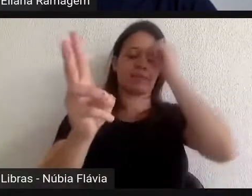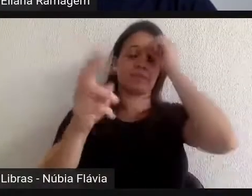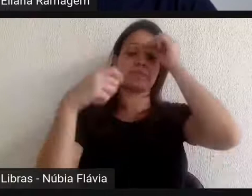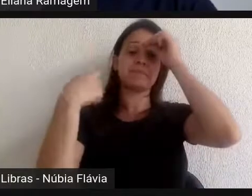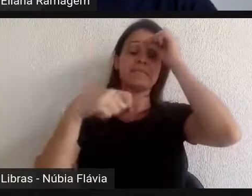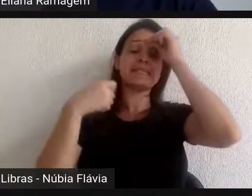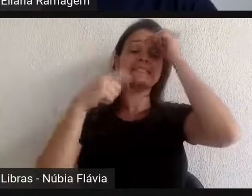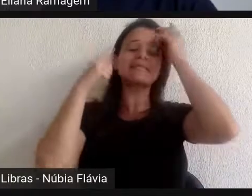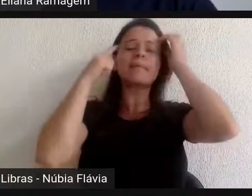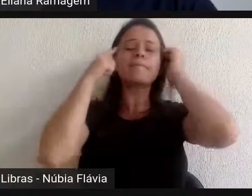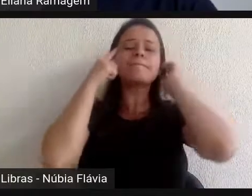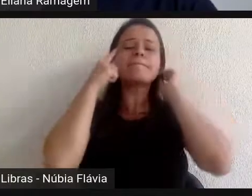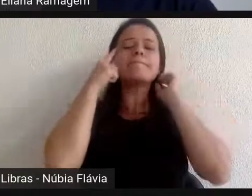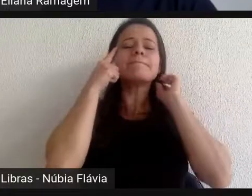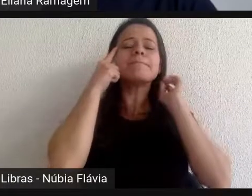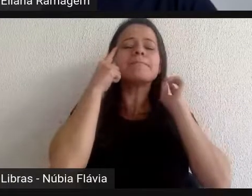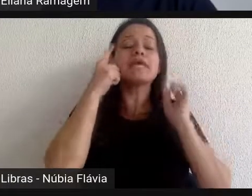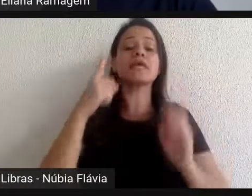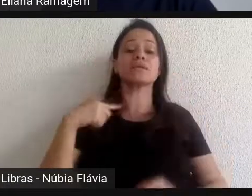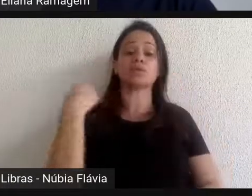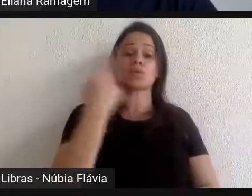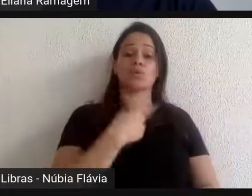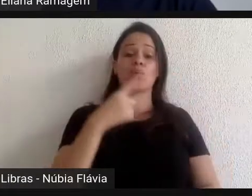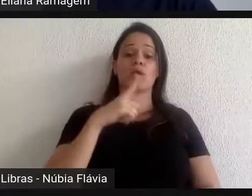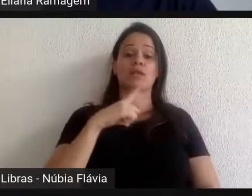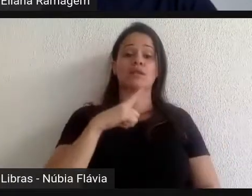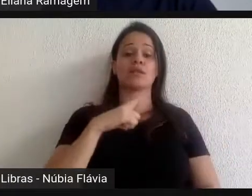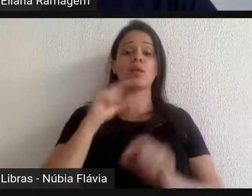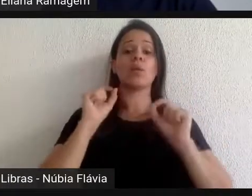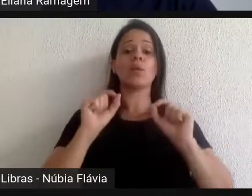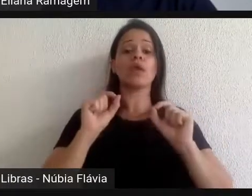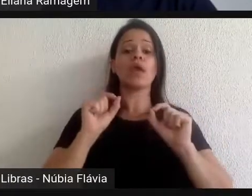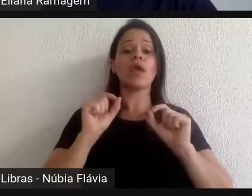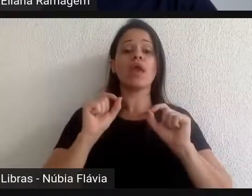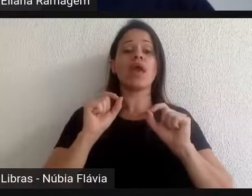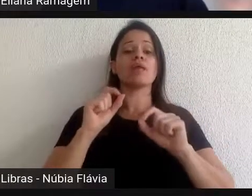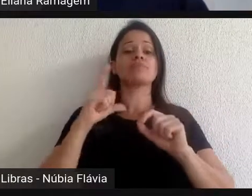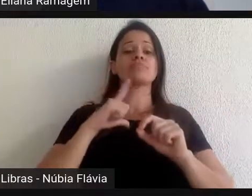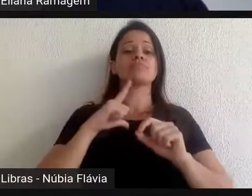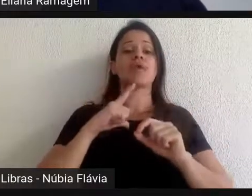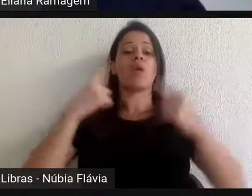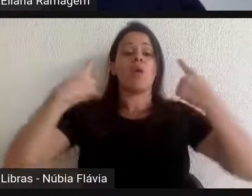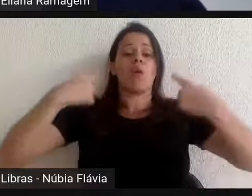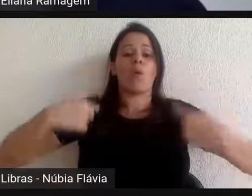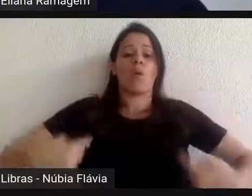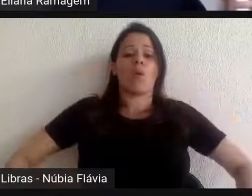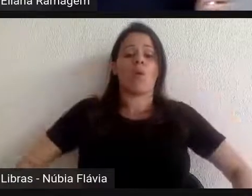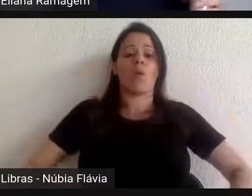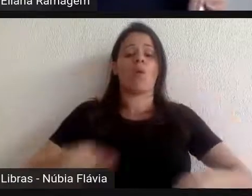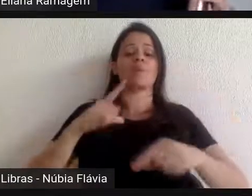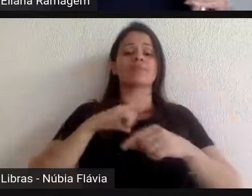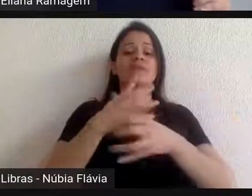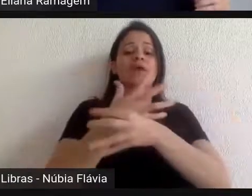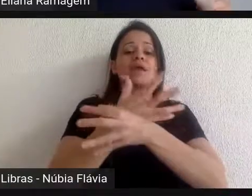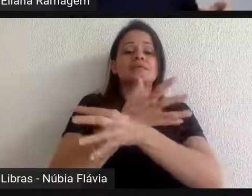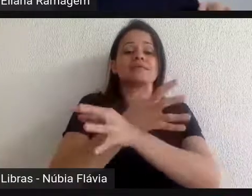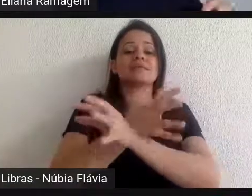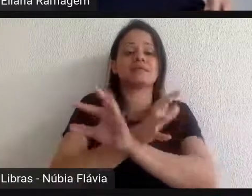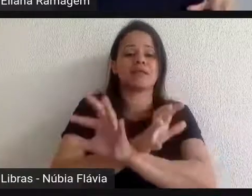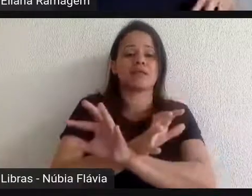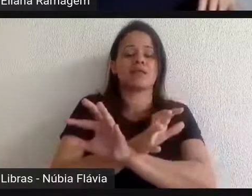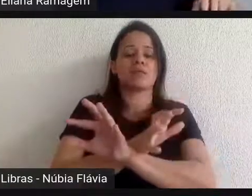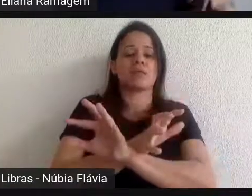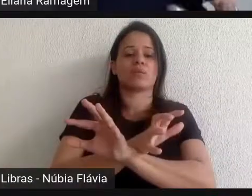Pensando em que nós possuímos duas principais estruturas musculoesqueléticas. São as nossas